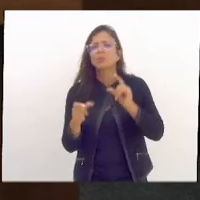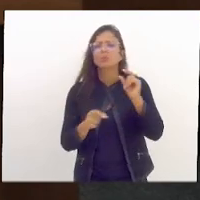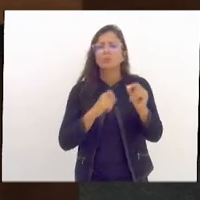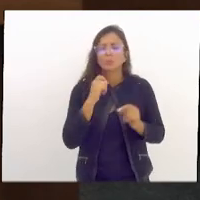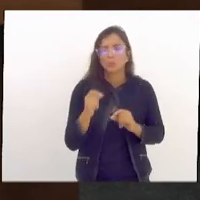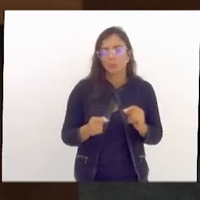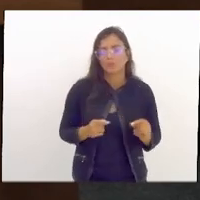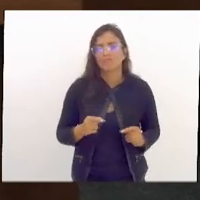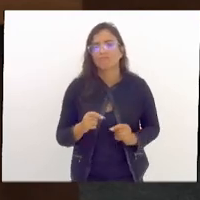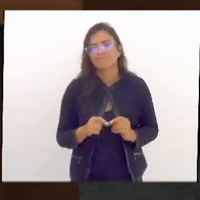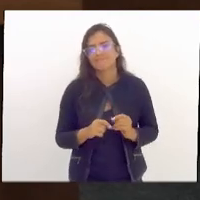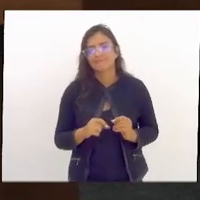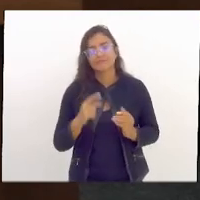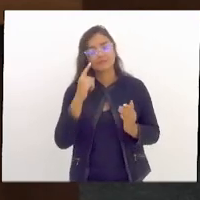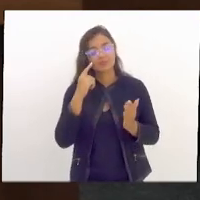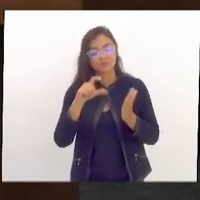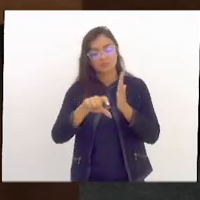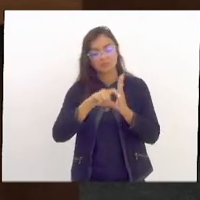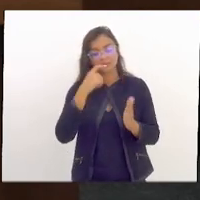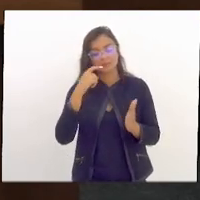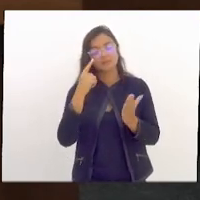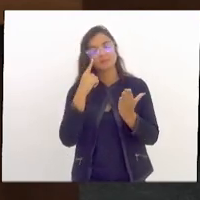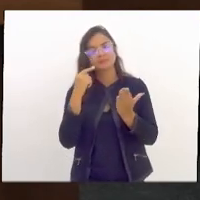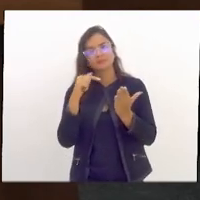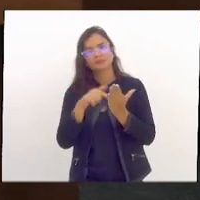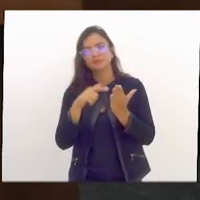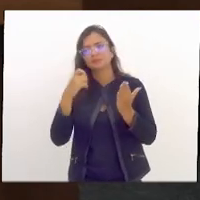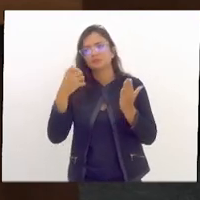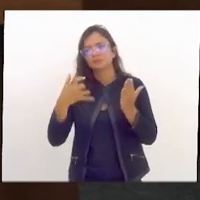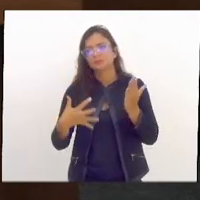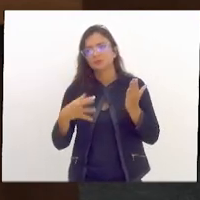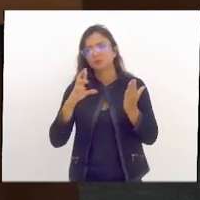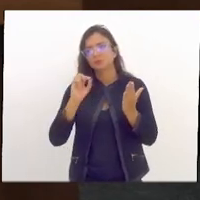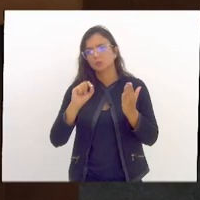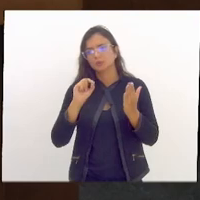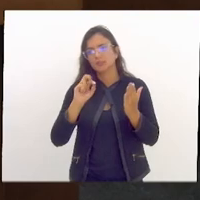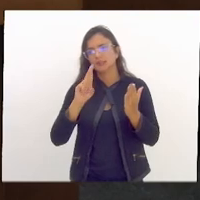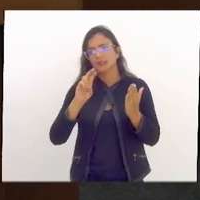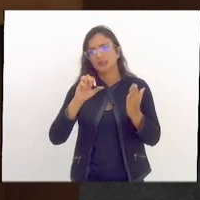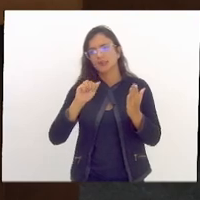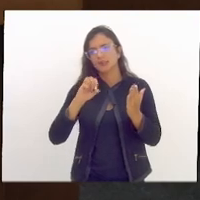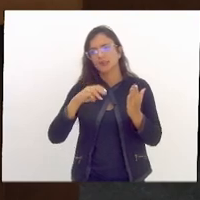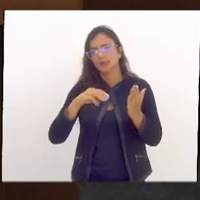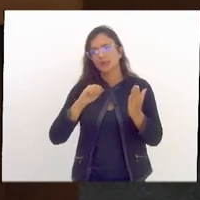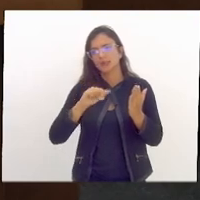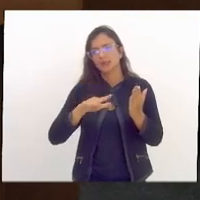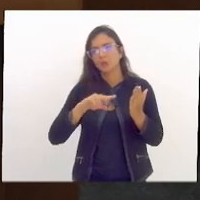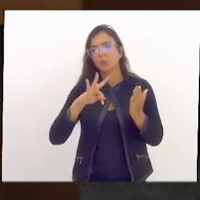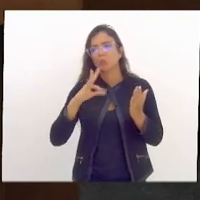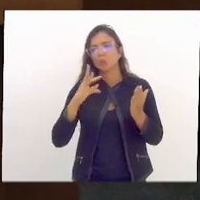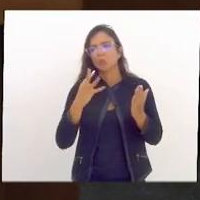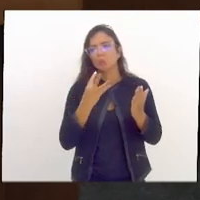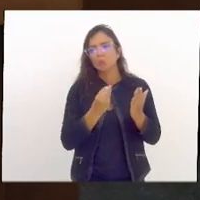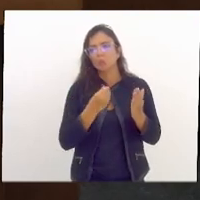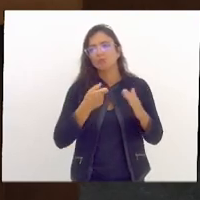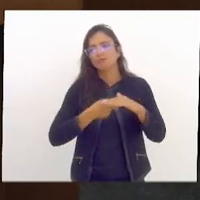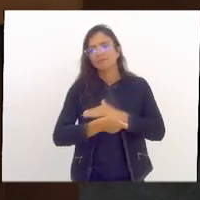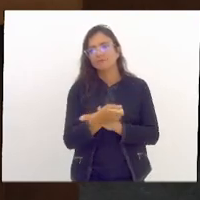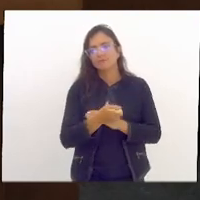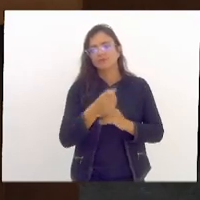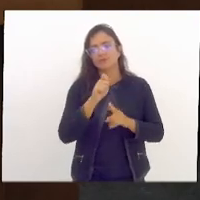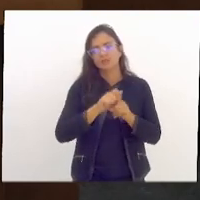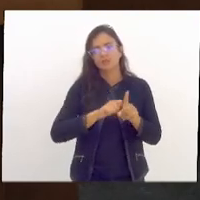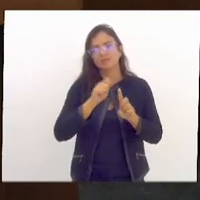os trechos, mas definindo por ramal, o total investido por mês. Se